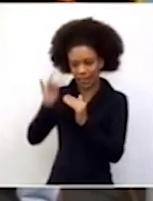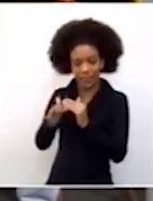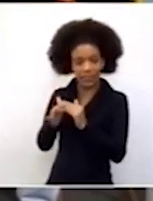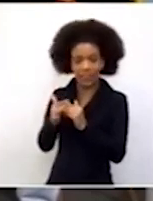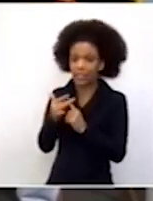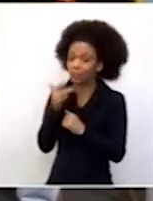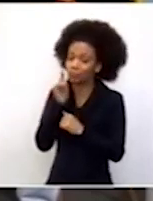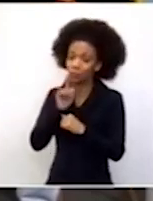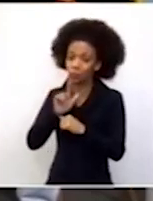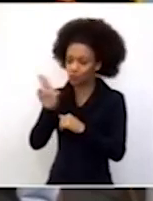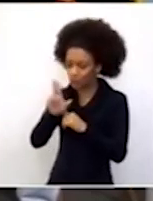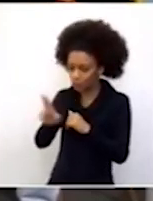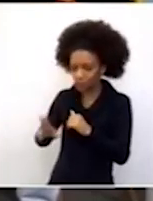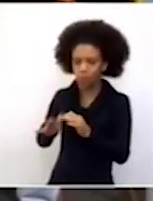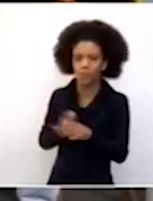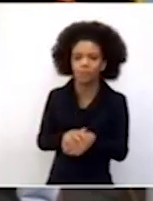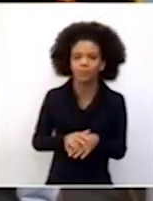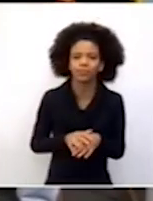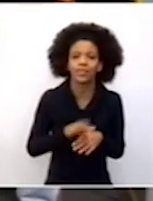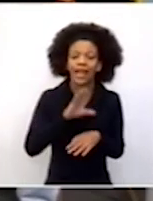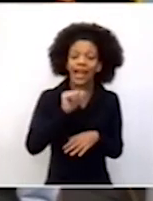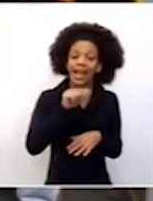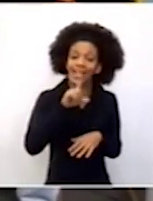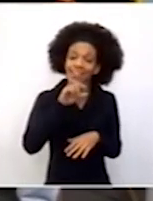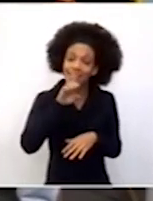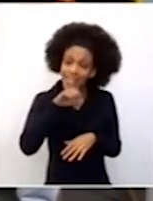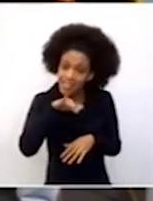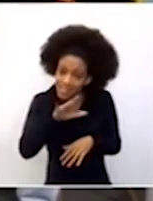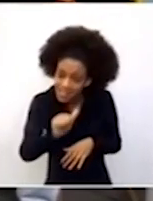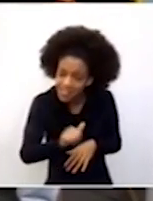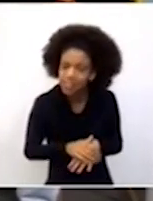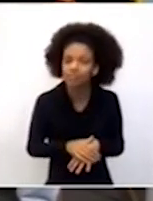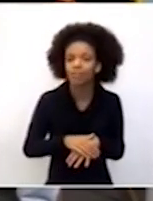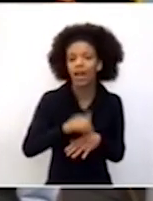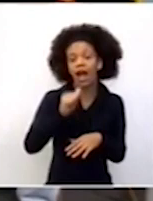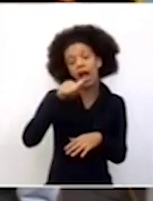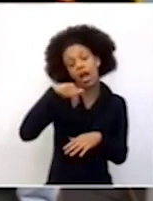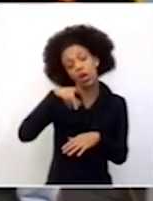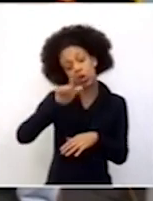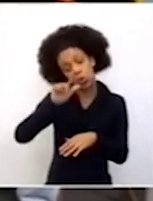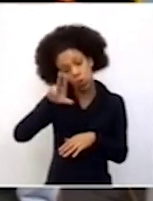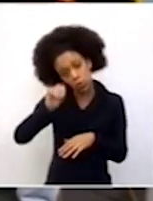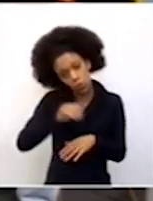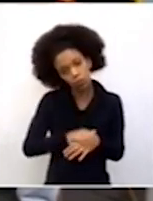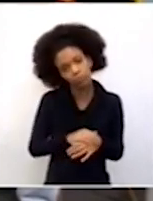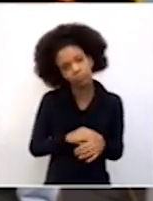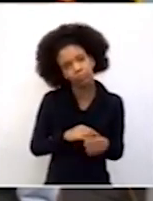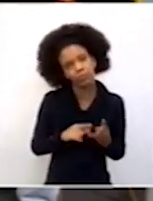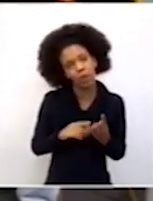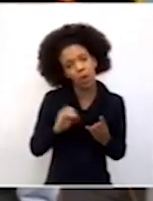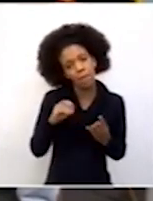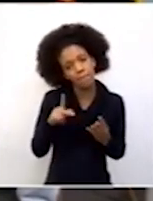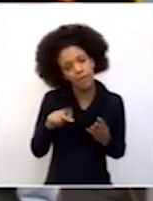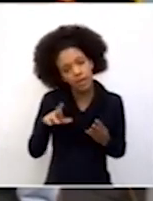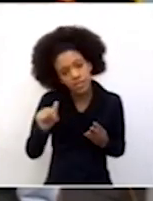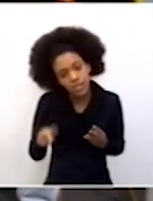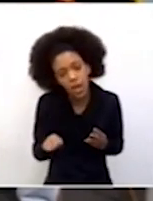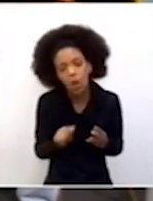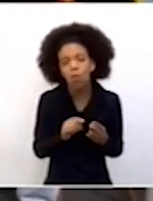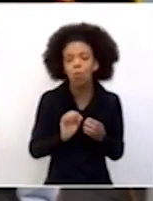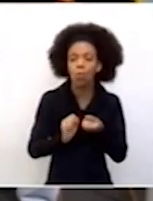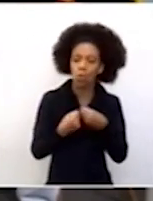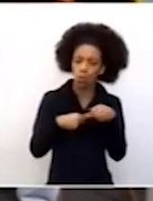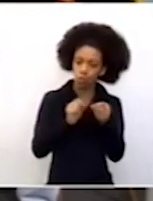Falaram de múltiplos, de cadência, ângulos, cadência. Operações,